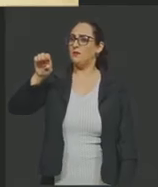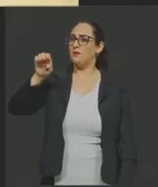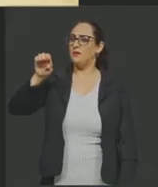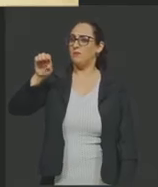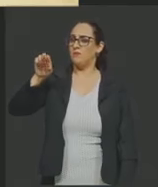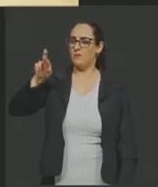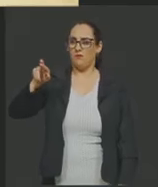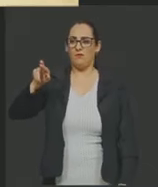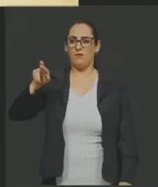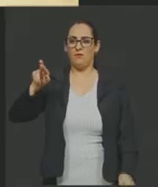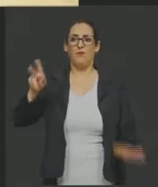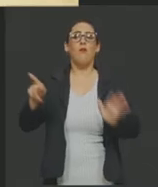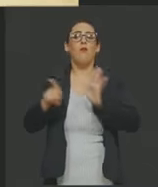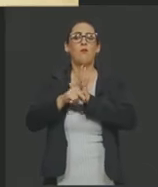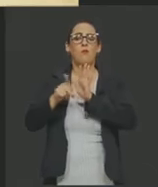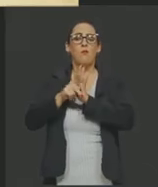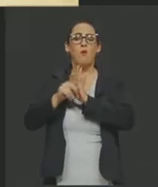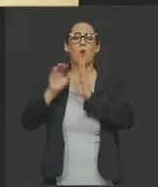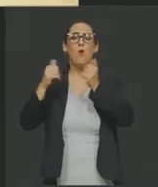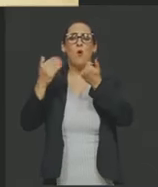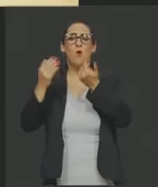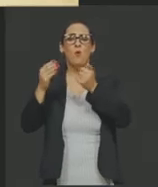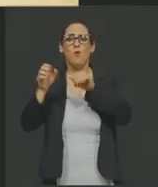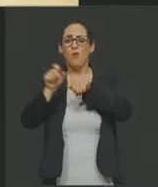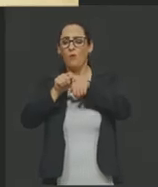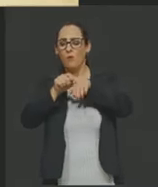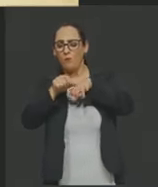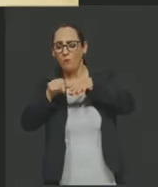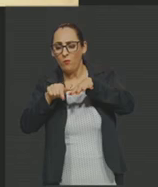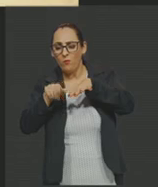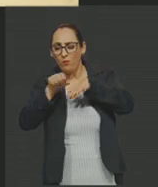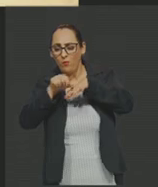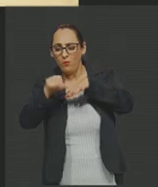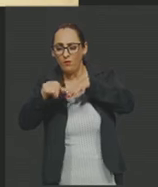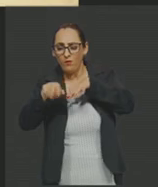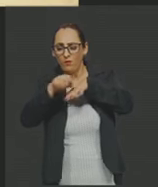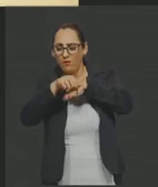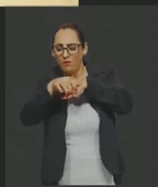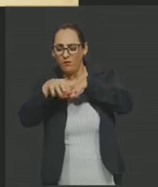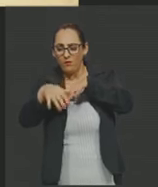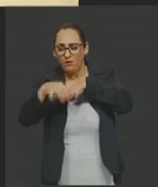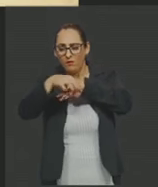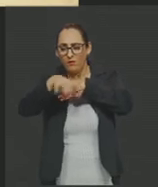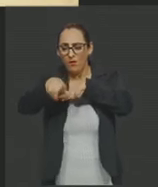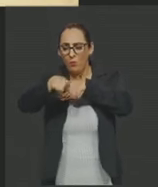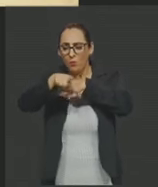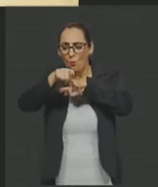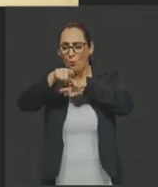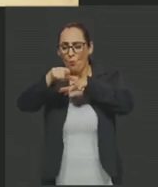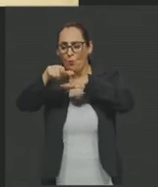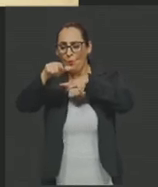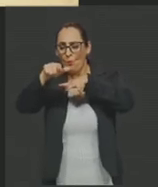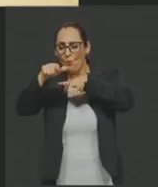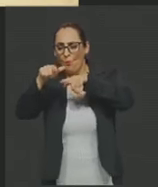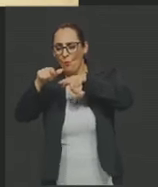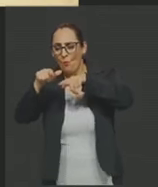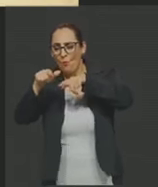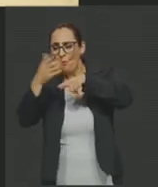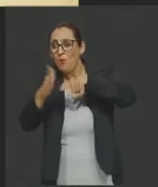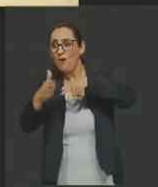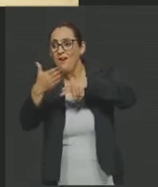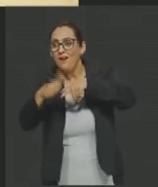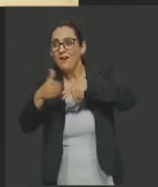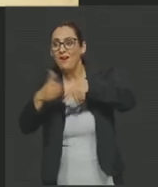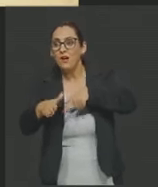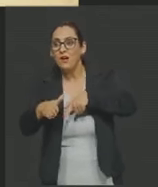os neurônios vão morrendo. Tá? Os neurônios vão morrendo e a pessoa vai esquecendo, vai perdendo a memória, né? O hipocampo é muito importante para a